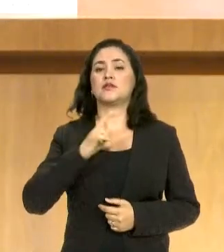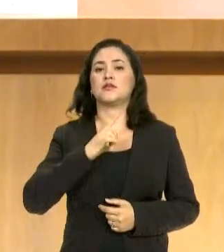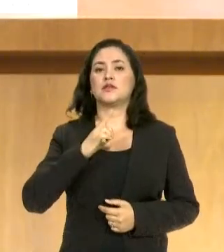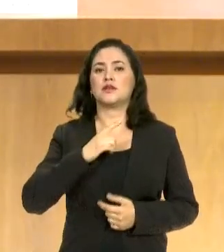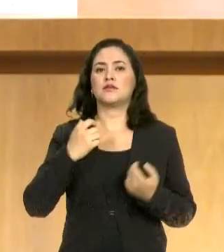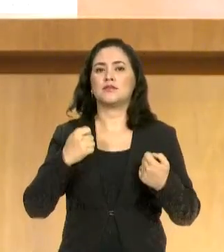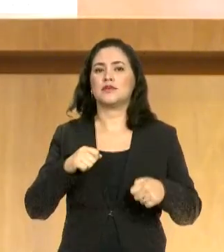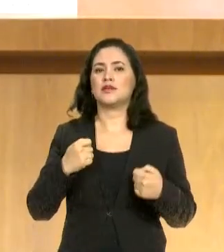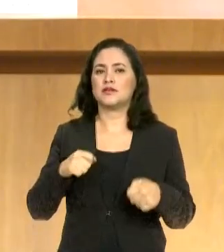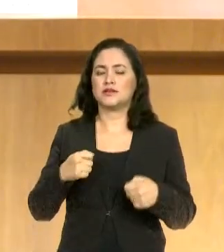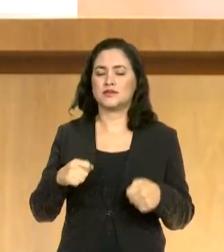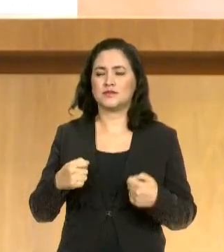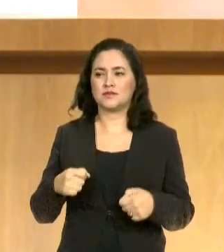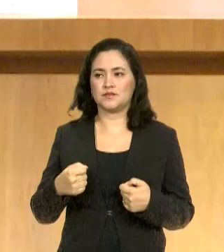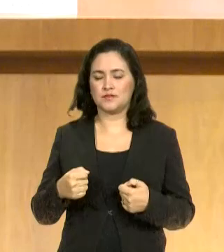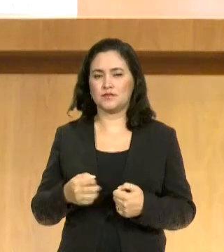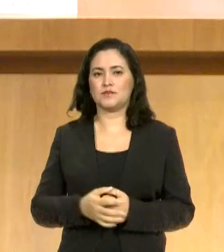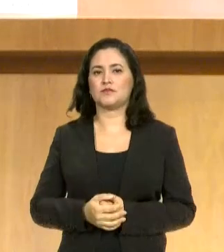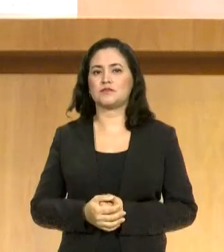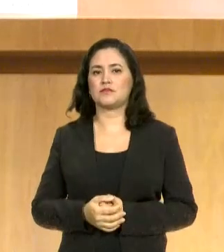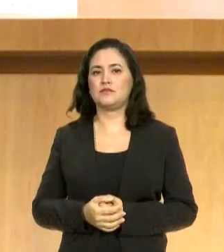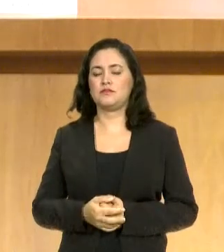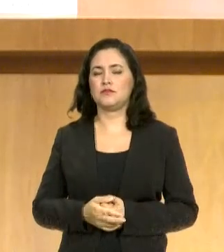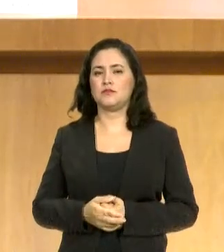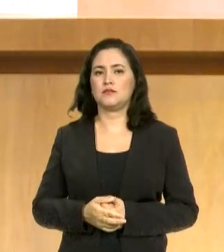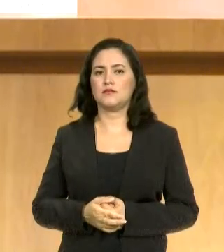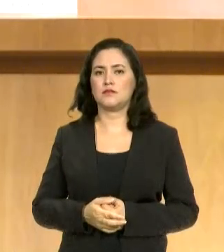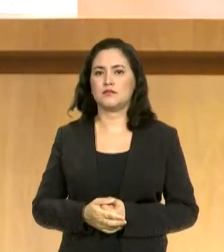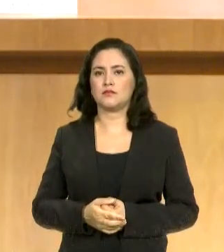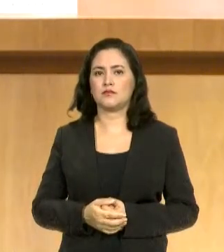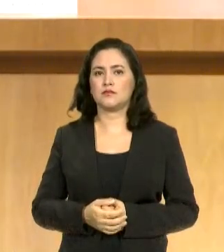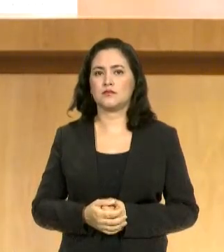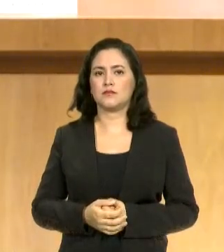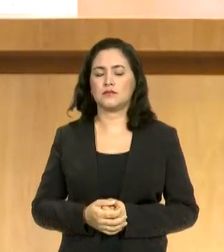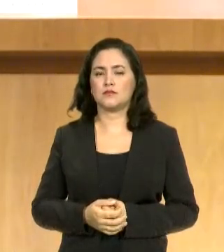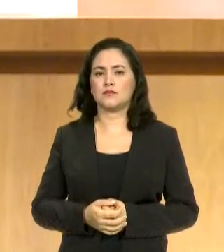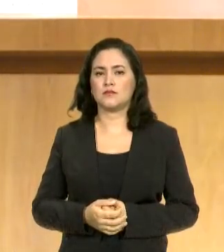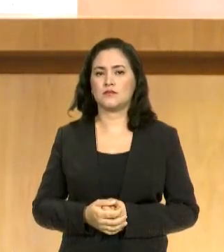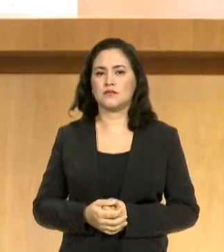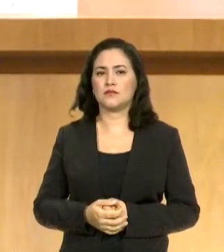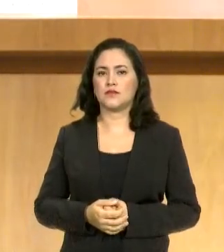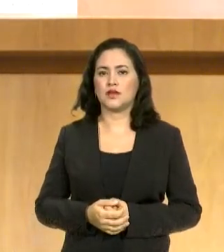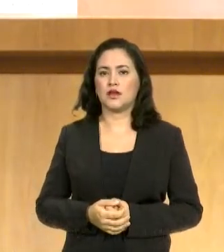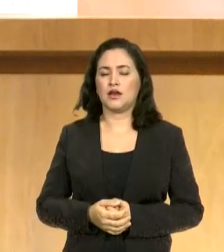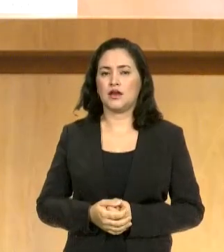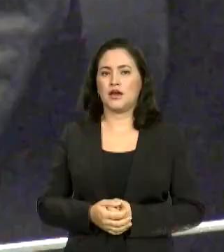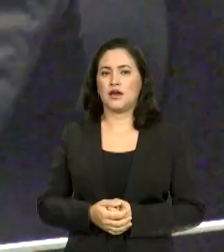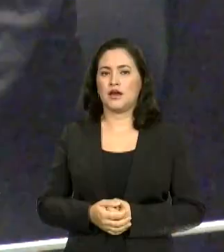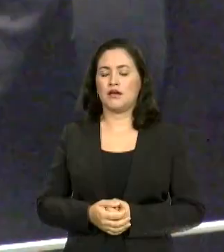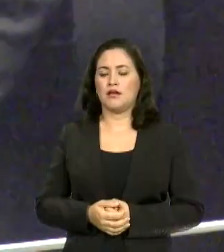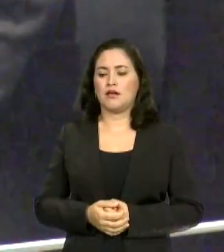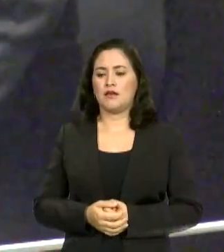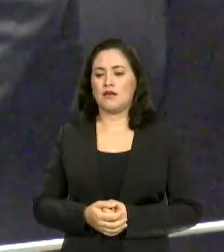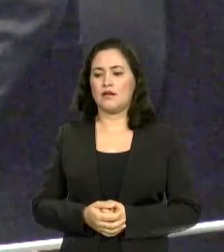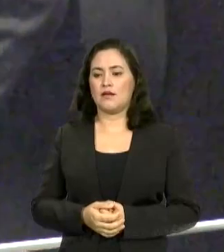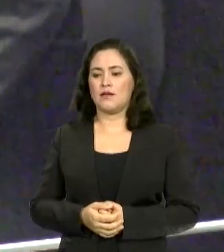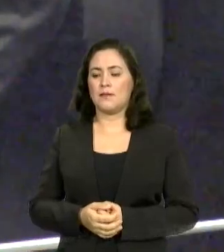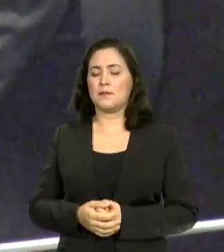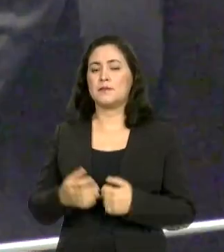Aurélio, como as outras colegas, elas merecem a exceção dessa casa, principalmente, deputado Marco Aurélio, como você disse, você chegou